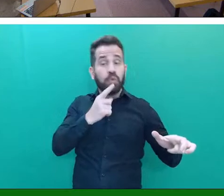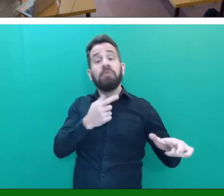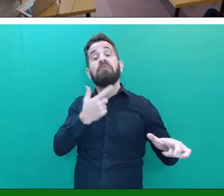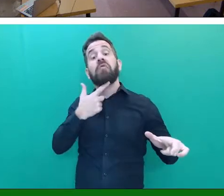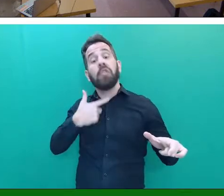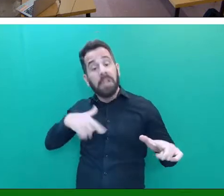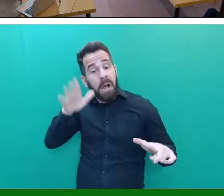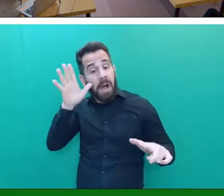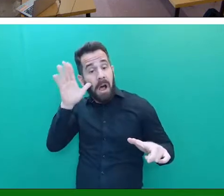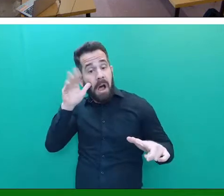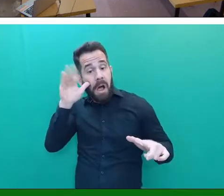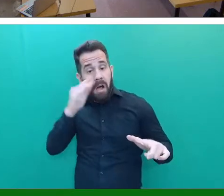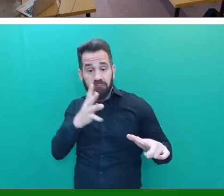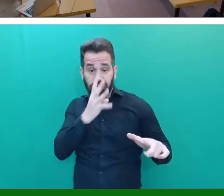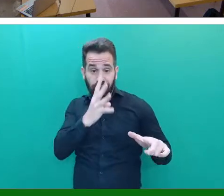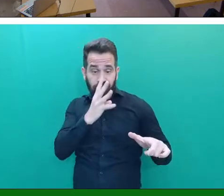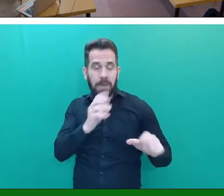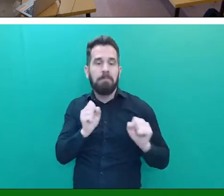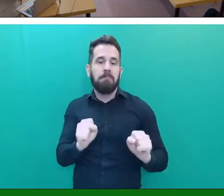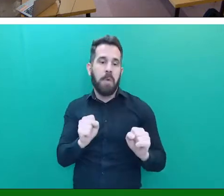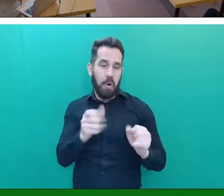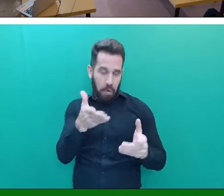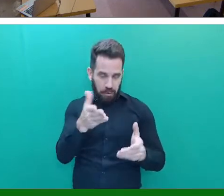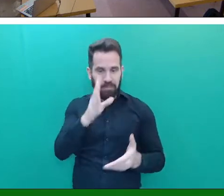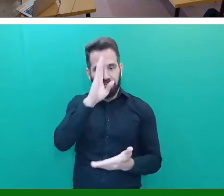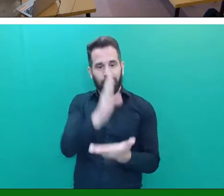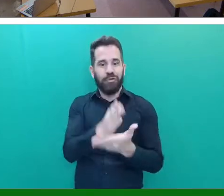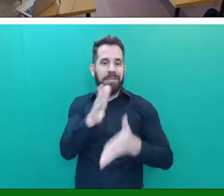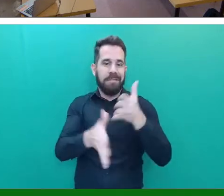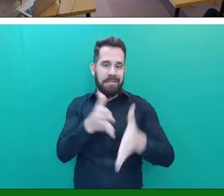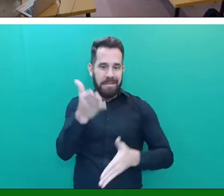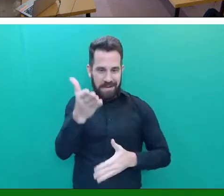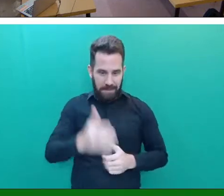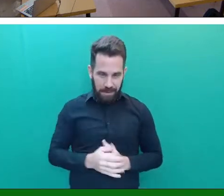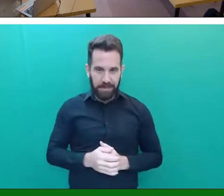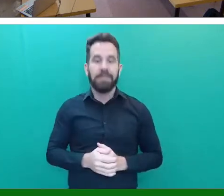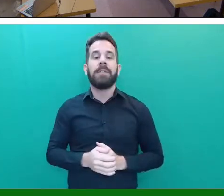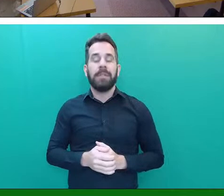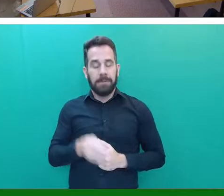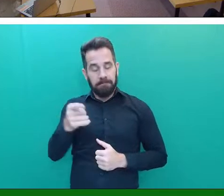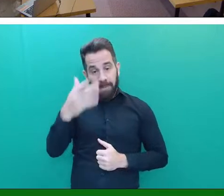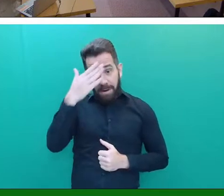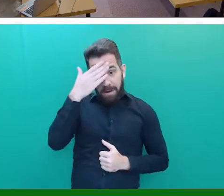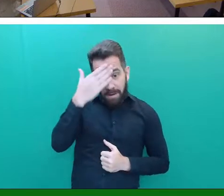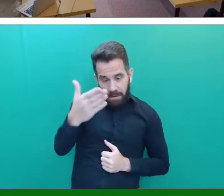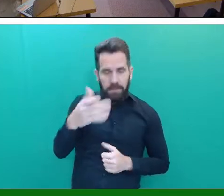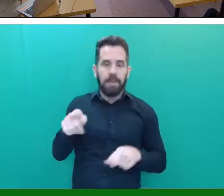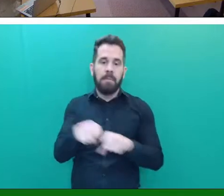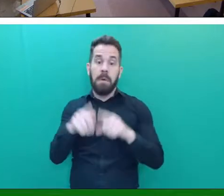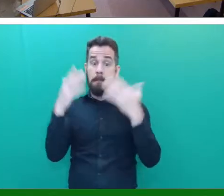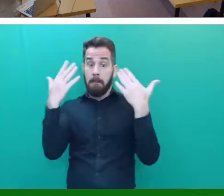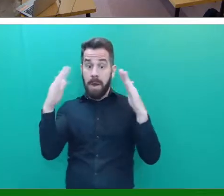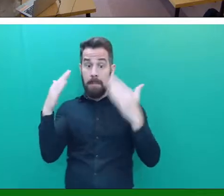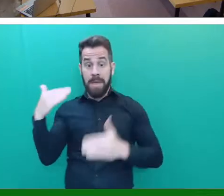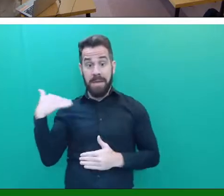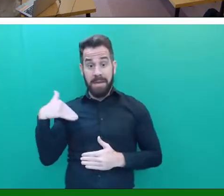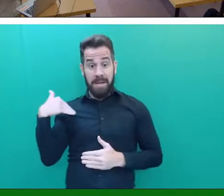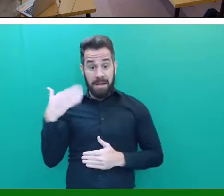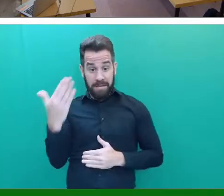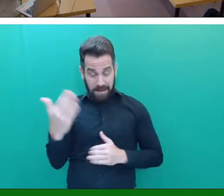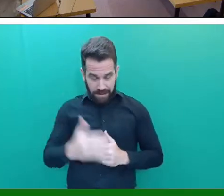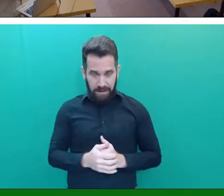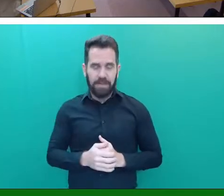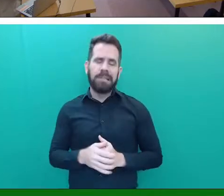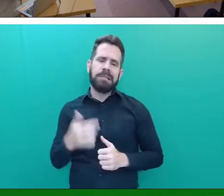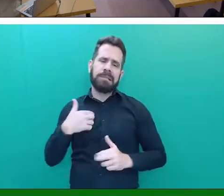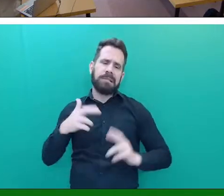Então, espero meus agradecimentos, os parabéns a Renata, e desejo